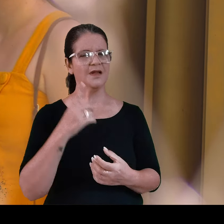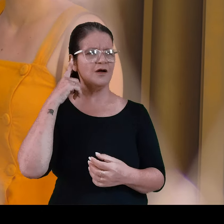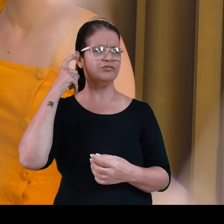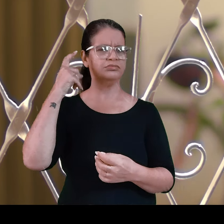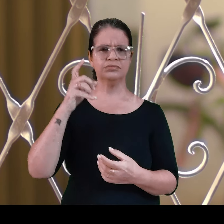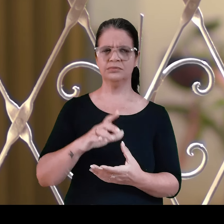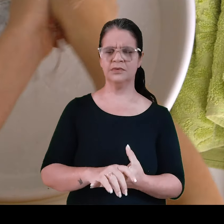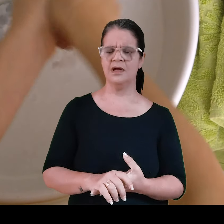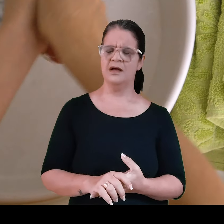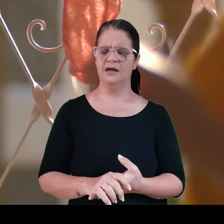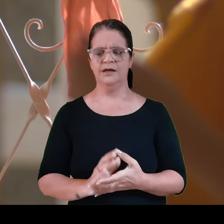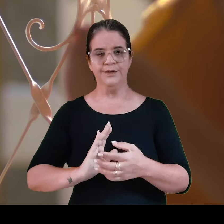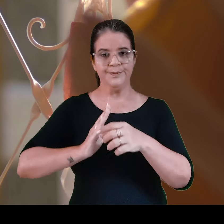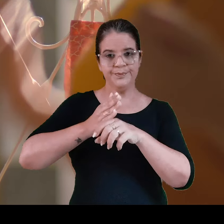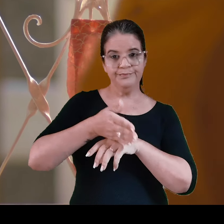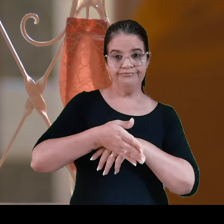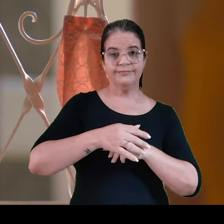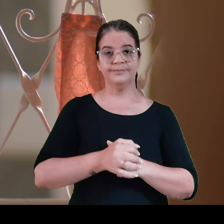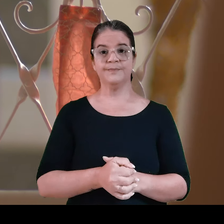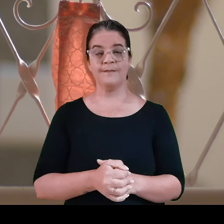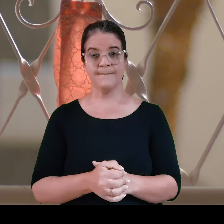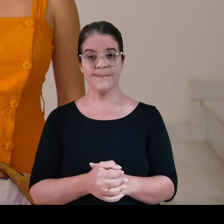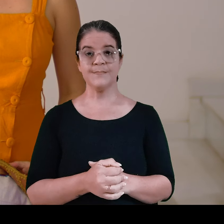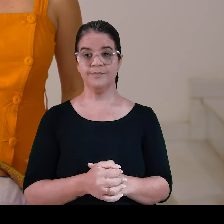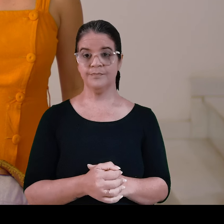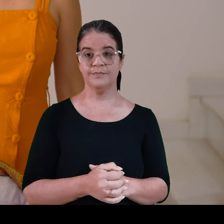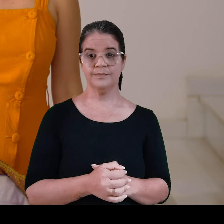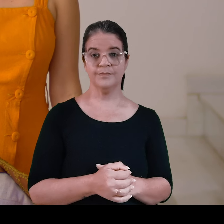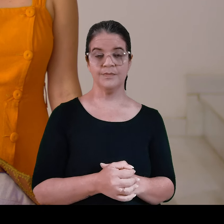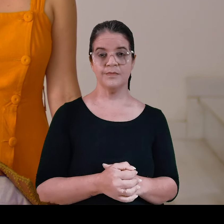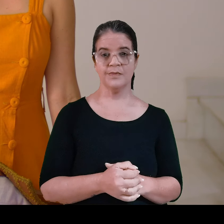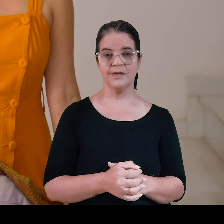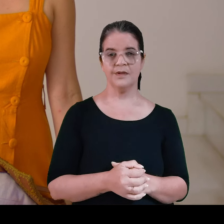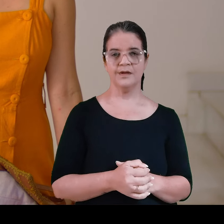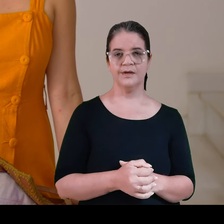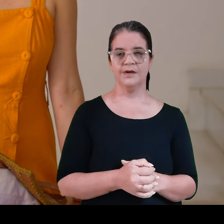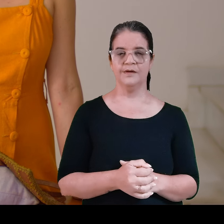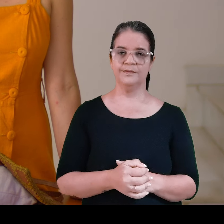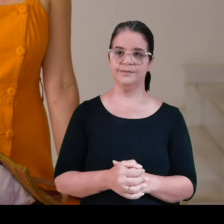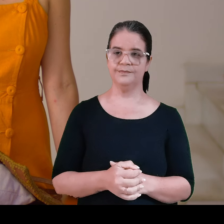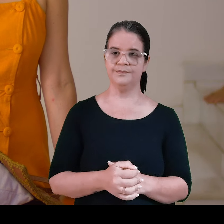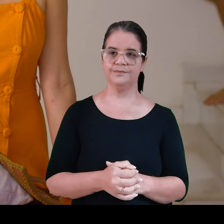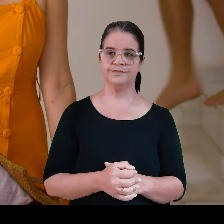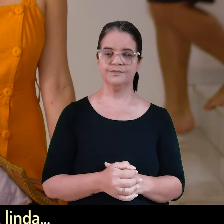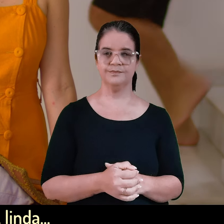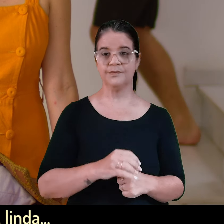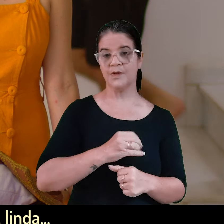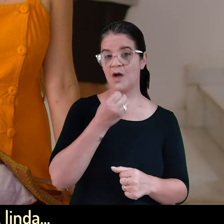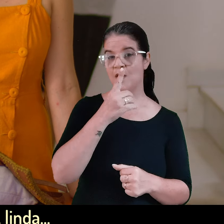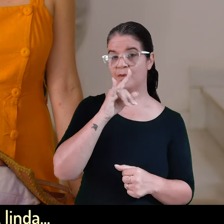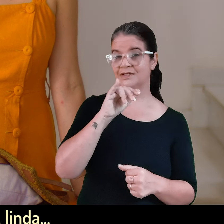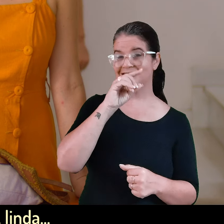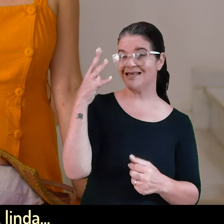Alice chega em casa. Abre a grade do terraço, lava as mãos e estende a máscara. Coloca a bolsa sobre a mesa. Suspira e olha para o nada. Bom